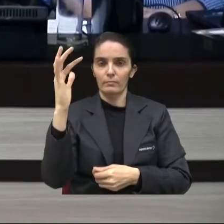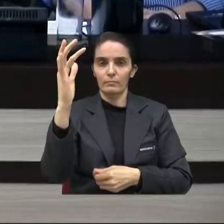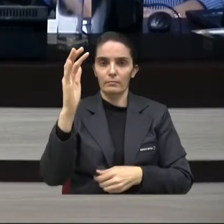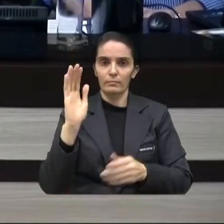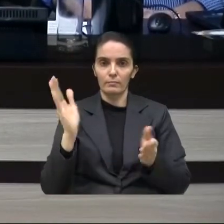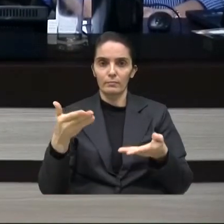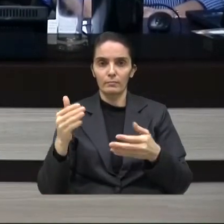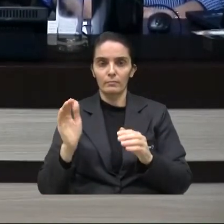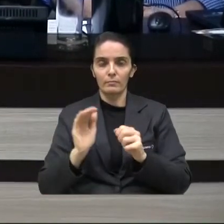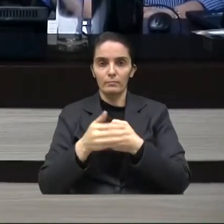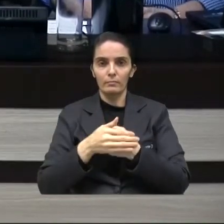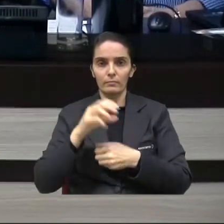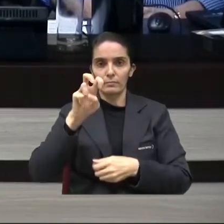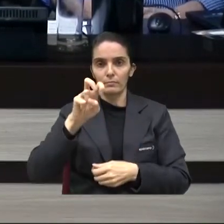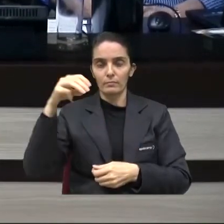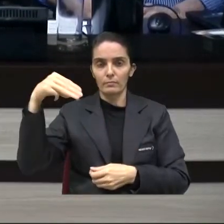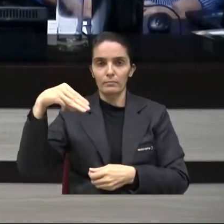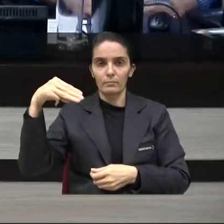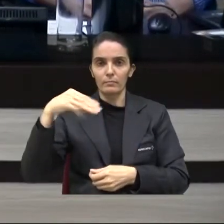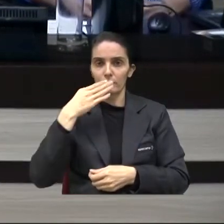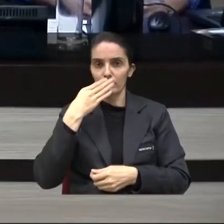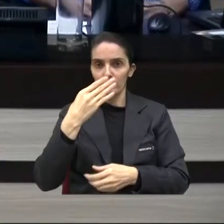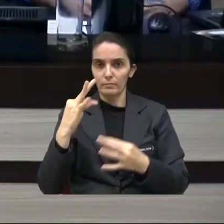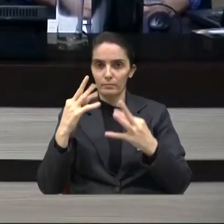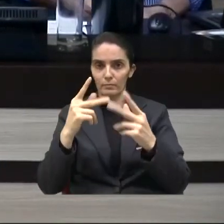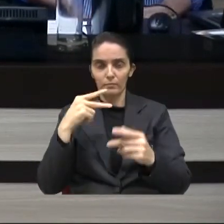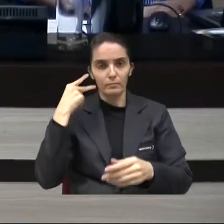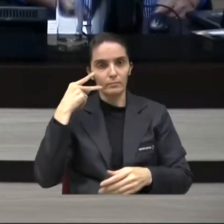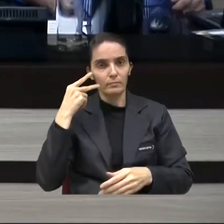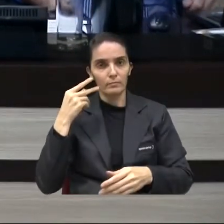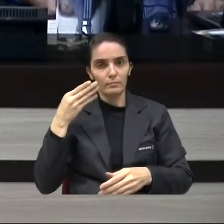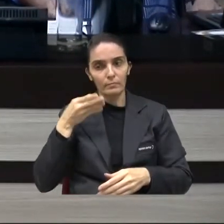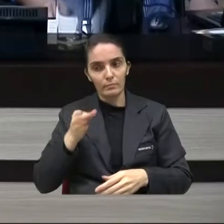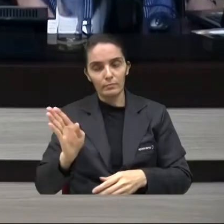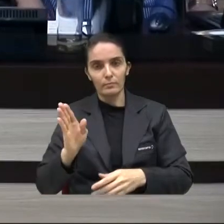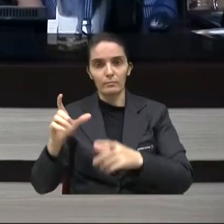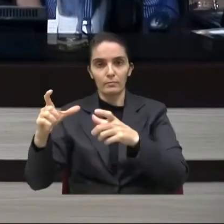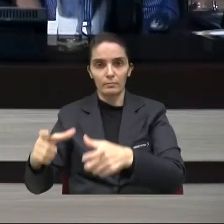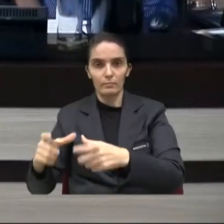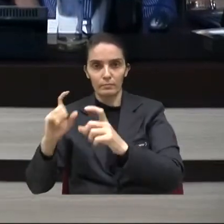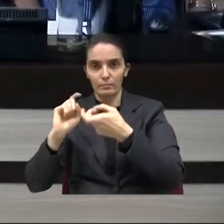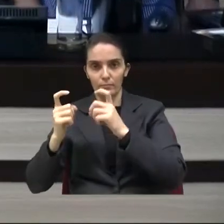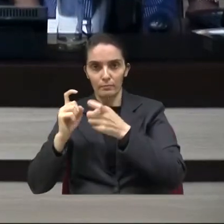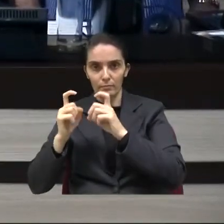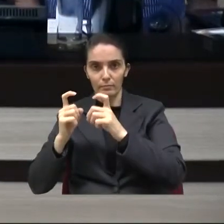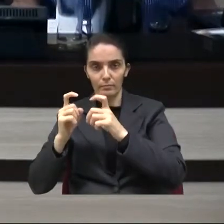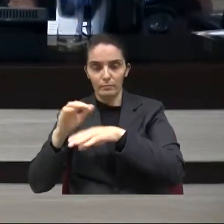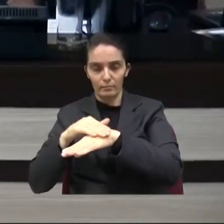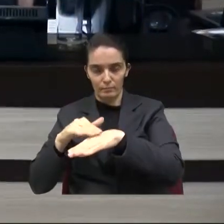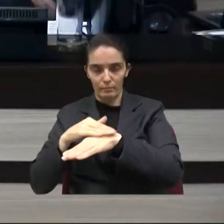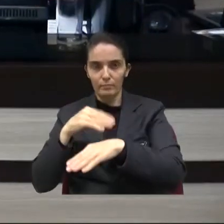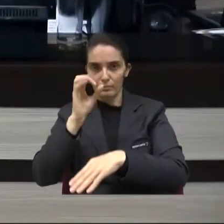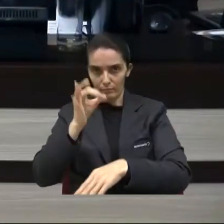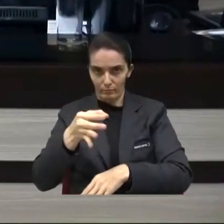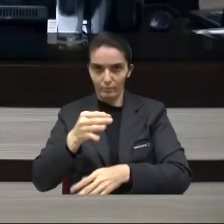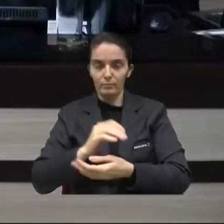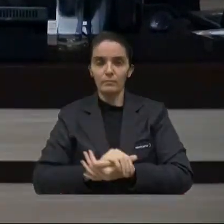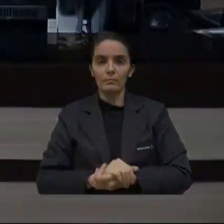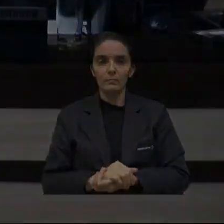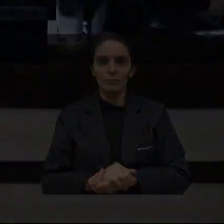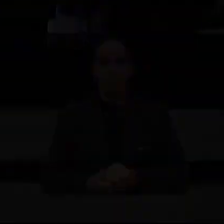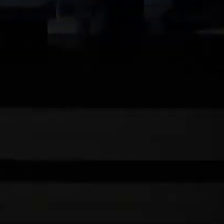está suspensa 5 minutos. Eu peço que todo mundo vá até a sala de reunião para se reunir com o pessoal, tá certo?